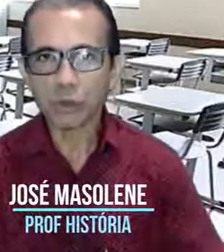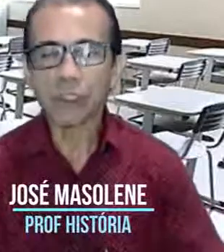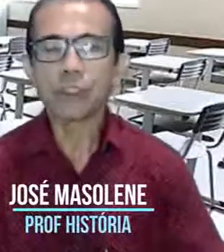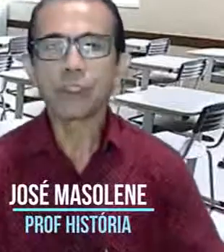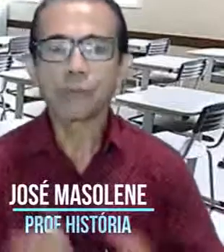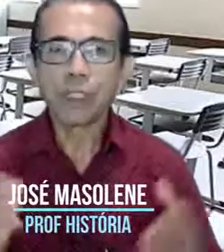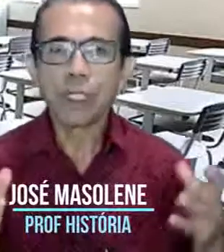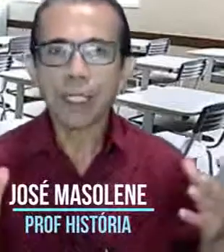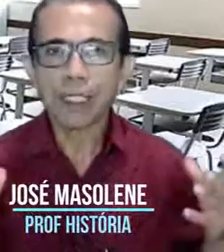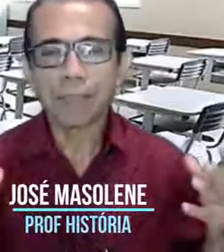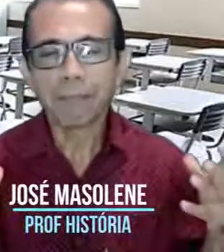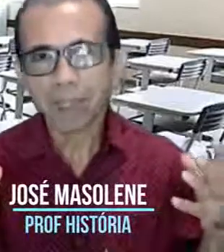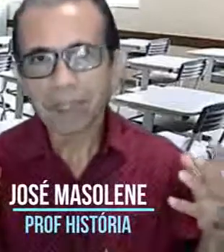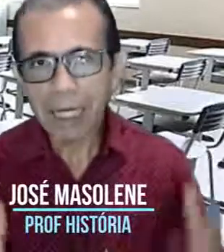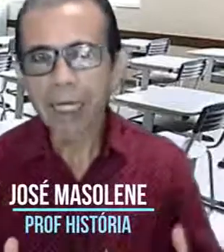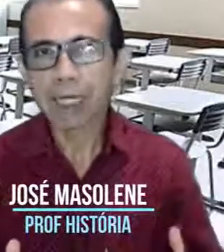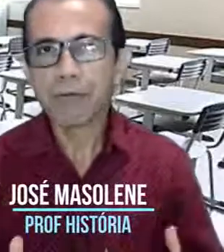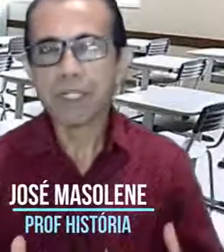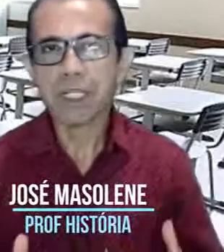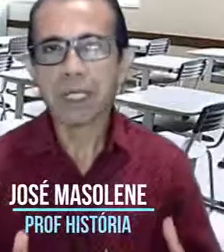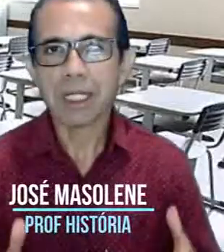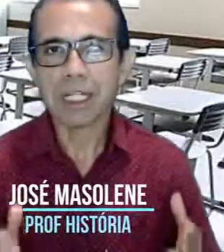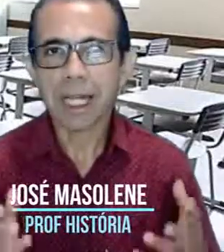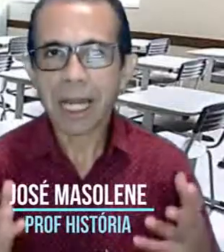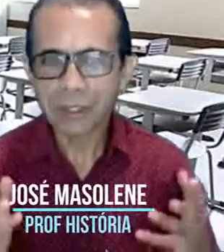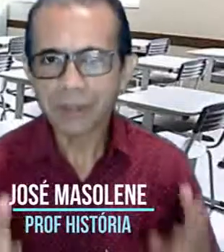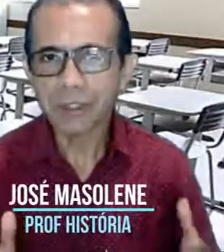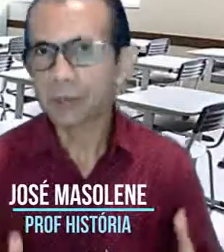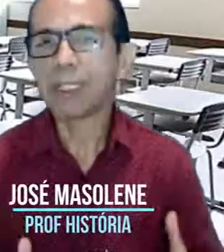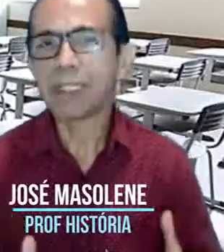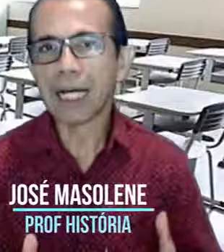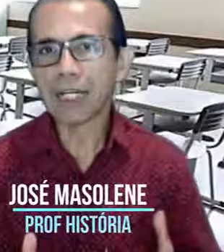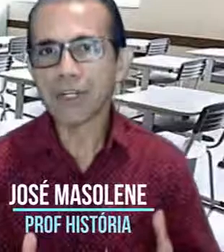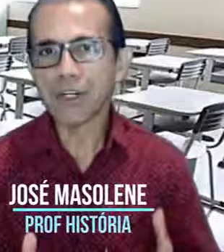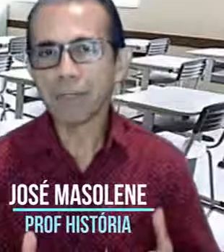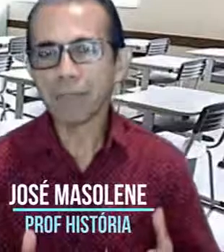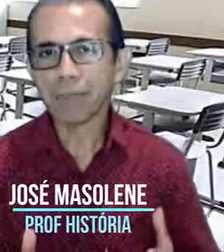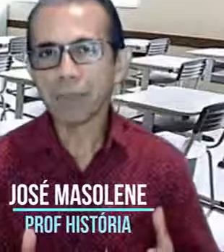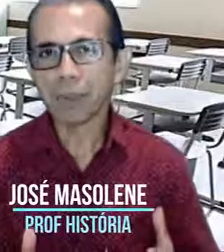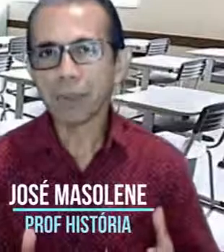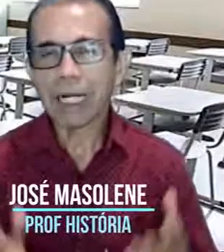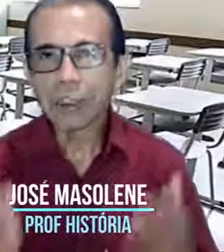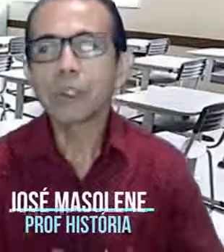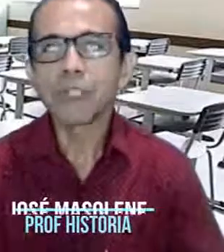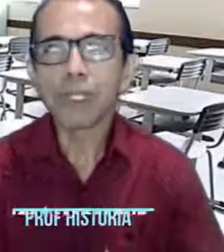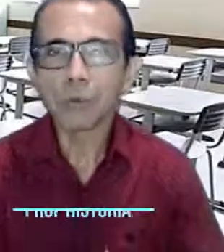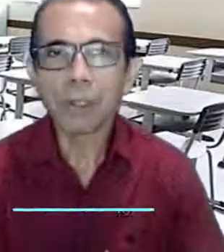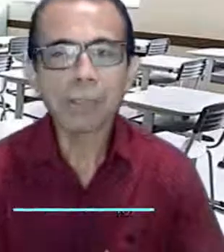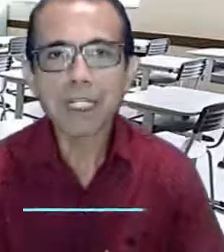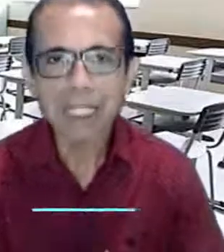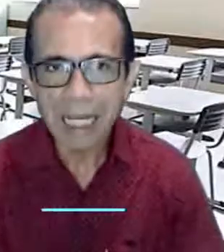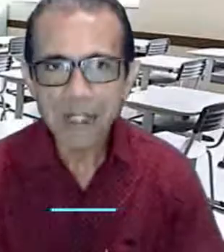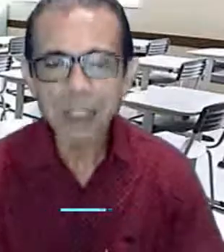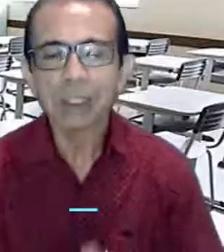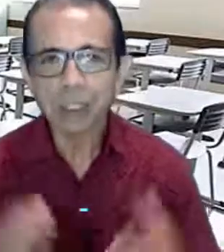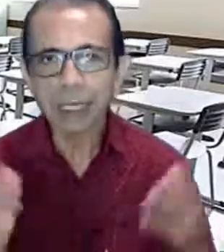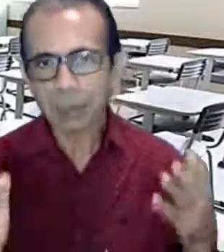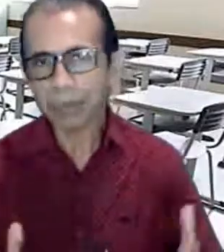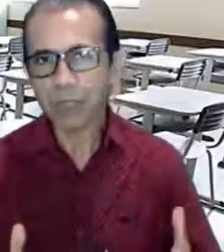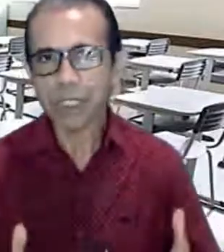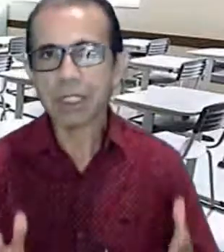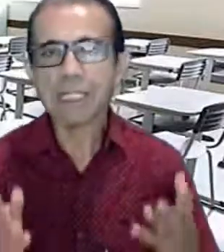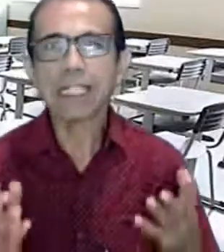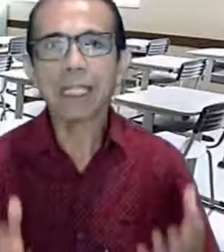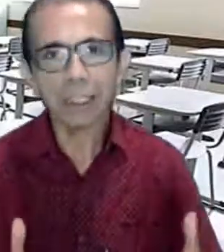nosso objetivo é dar a você acessibilidade, garantir o teu direito à aprendizagem e dar